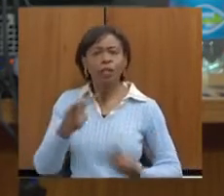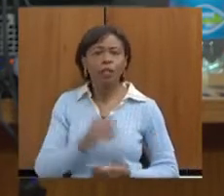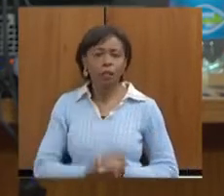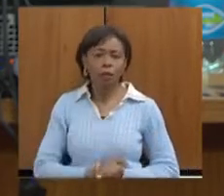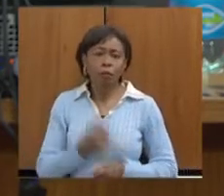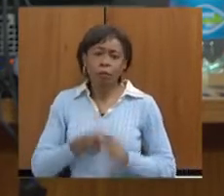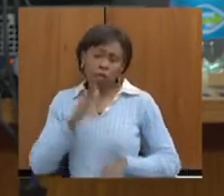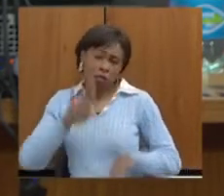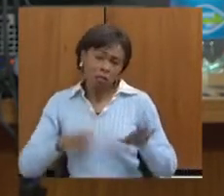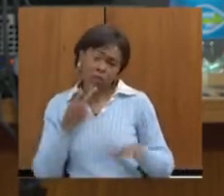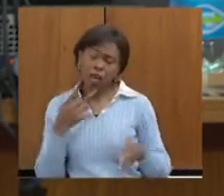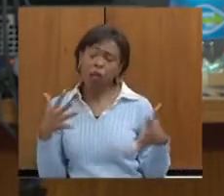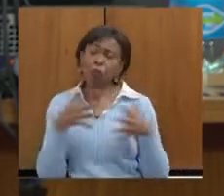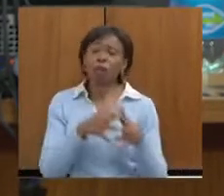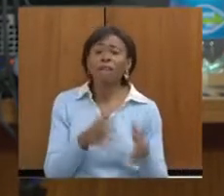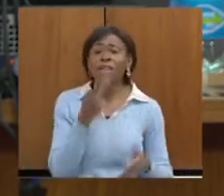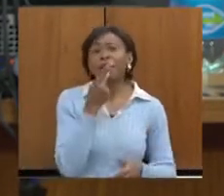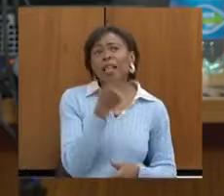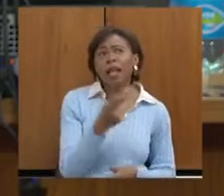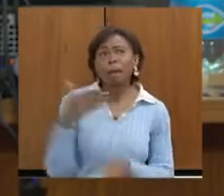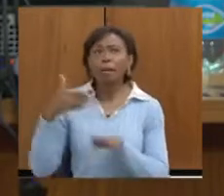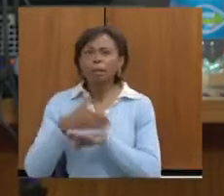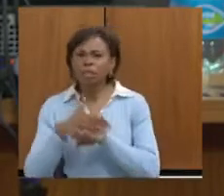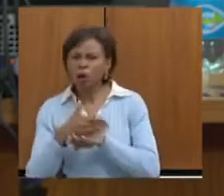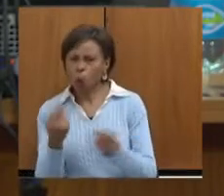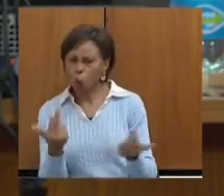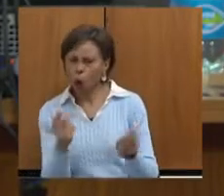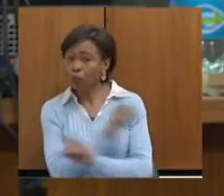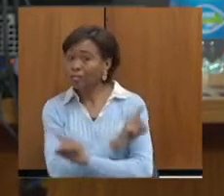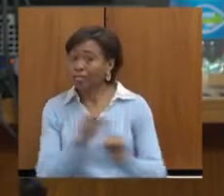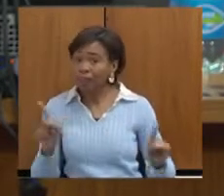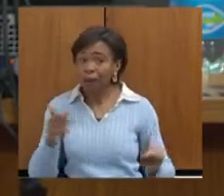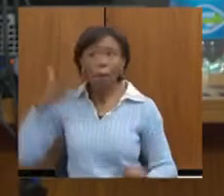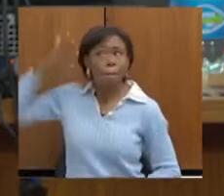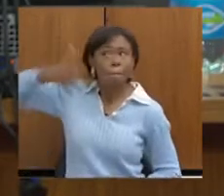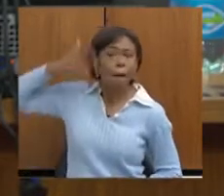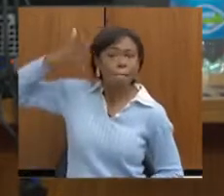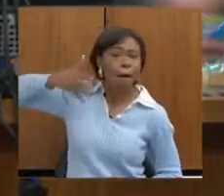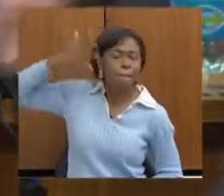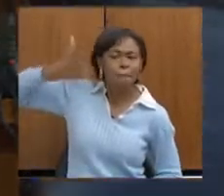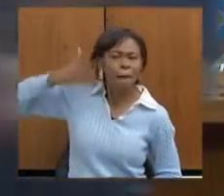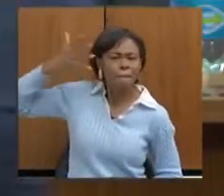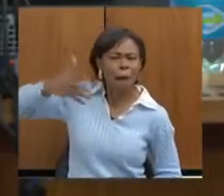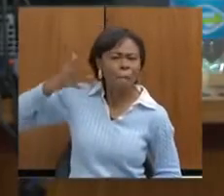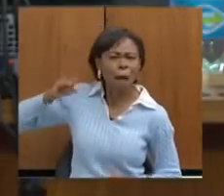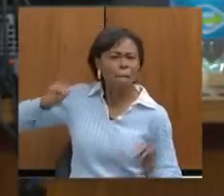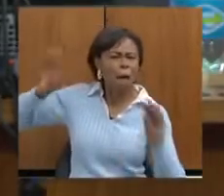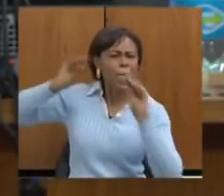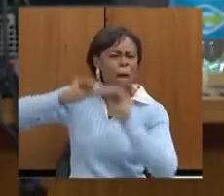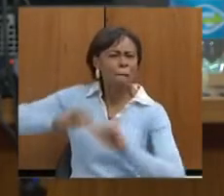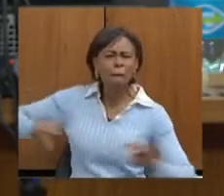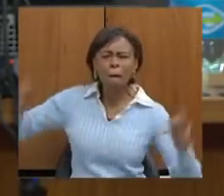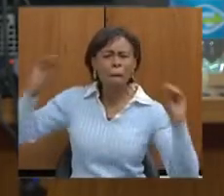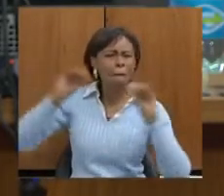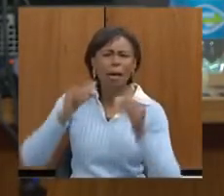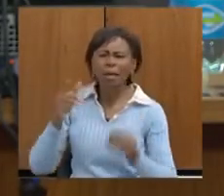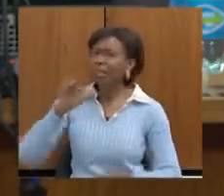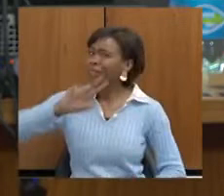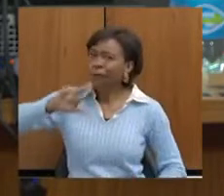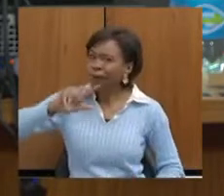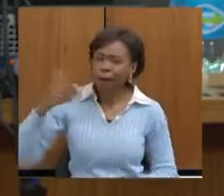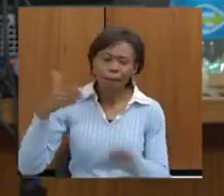confu a falar com participação falar todo mundo fala falar não é